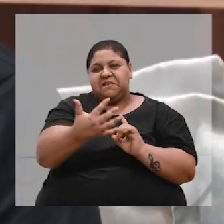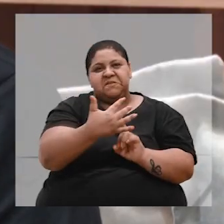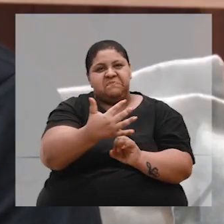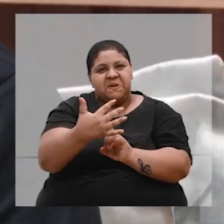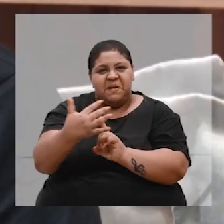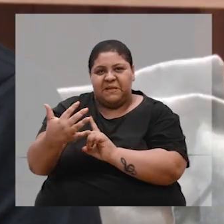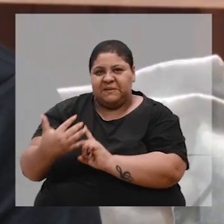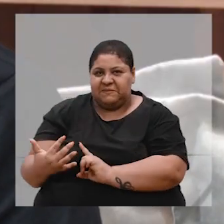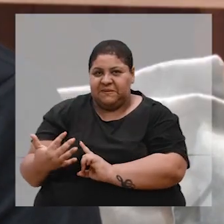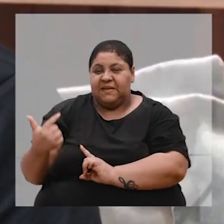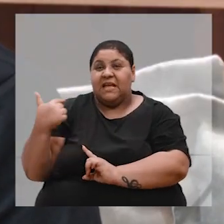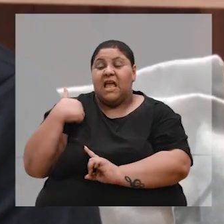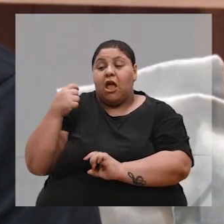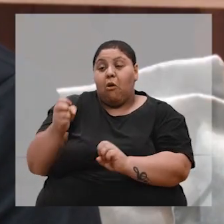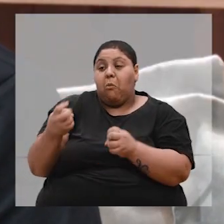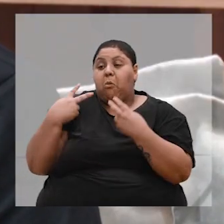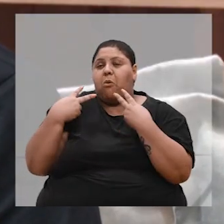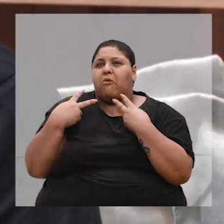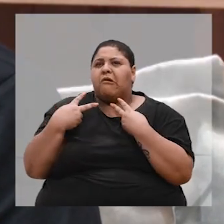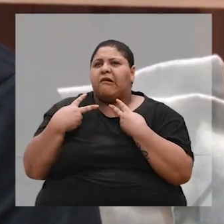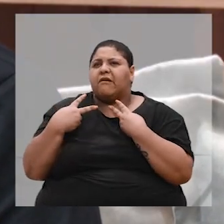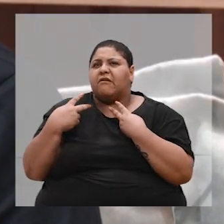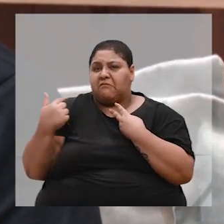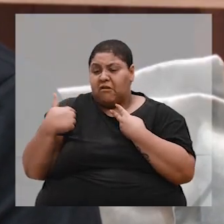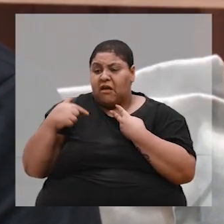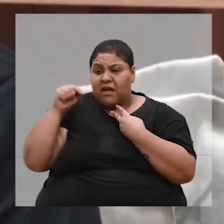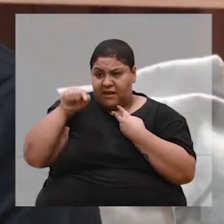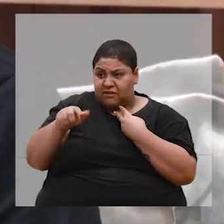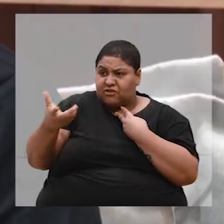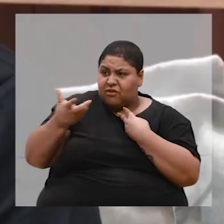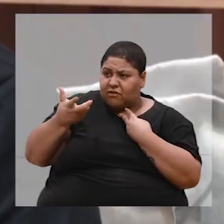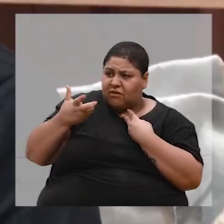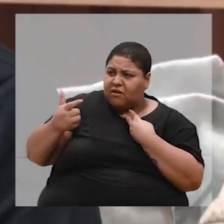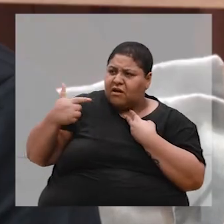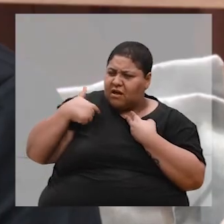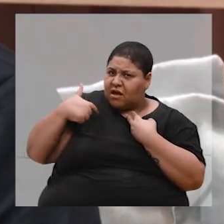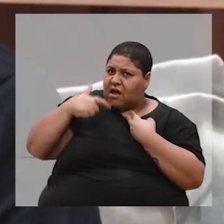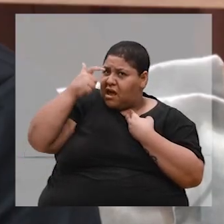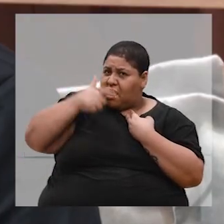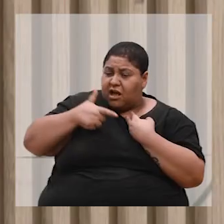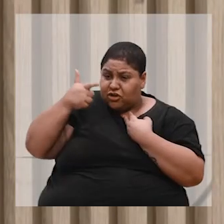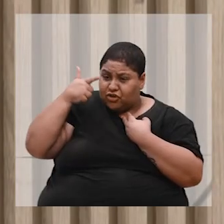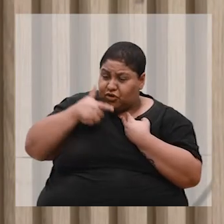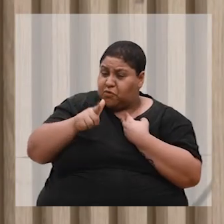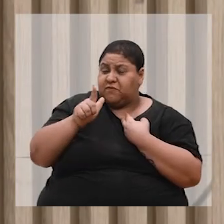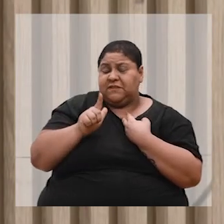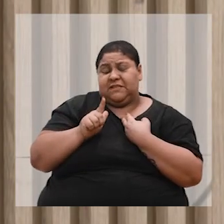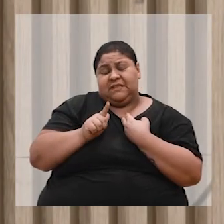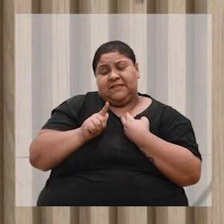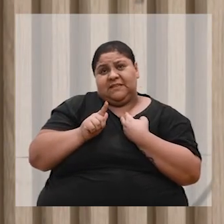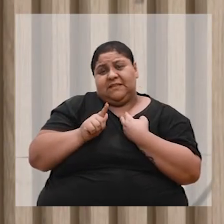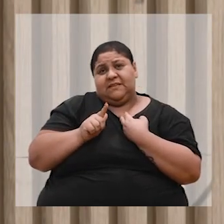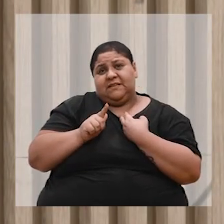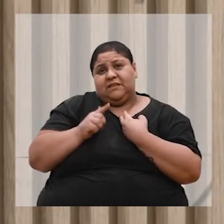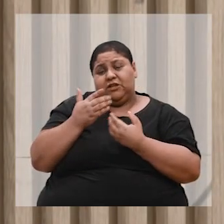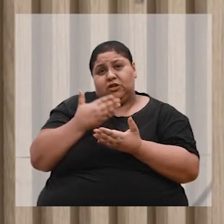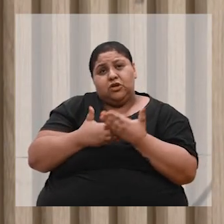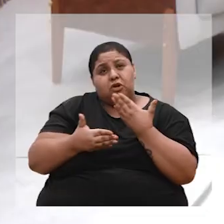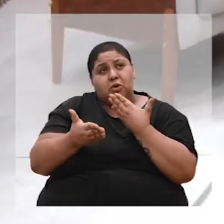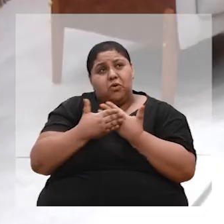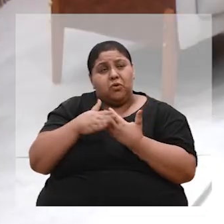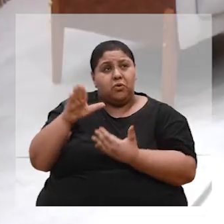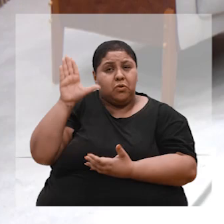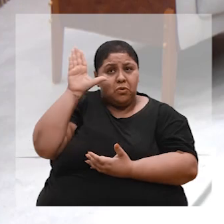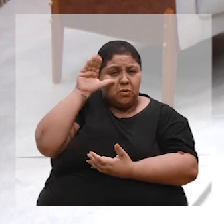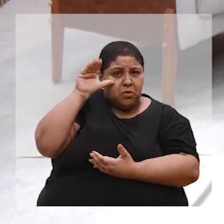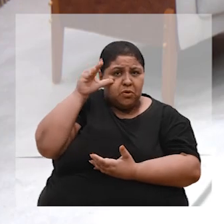né? E fui percebendo, então, afinal de contas, é isso. Parece que eu vou conseguir fazer algo, né? Com tudo isso que eu